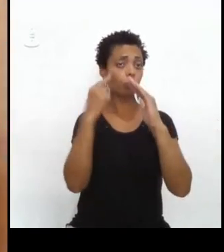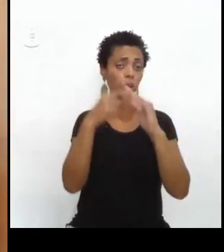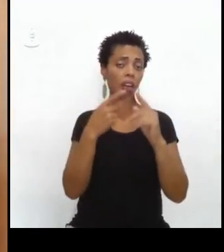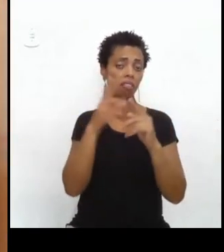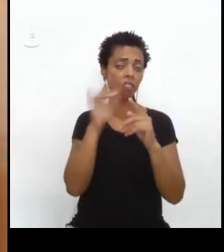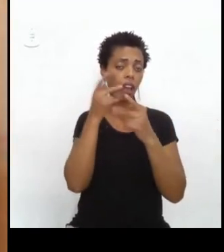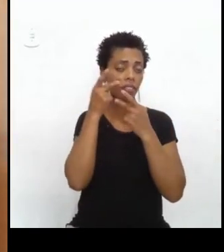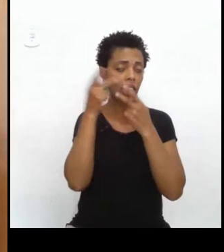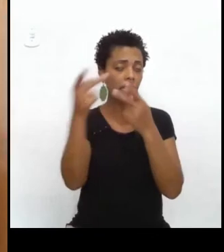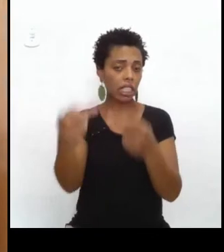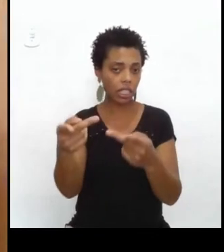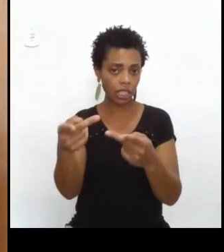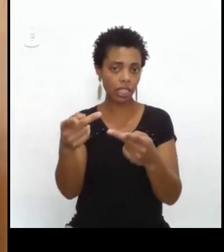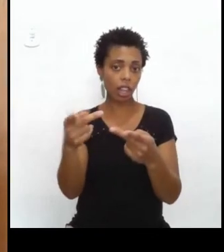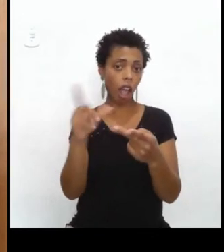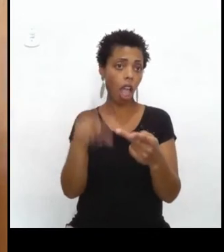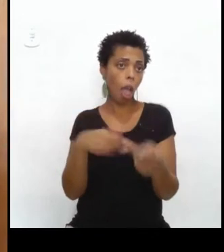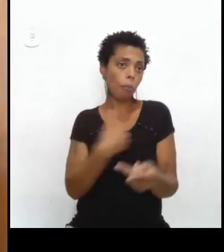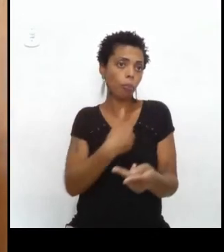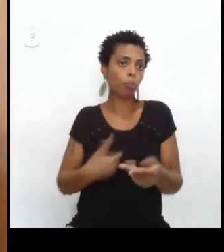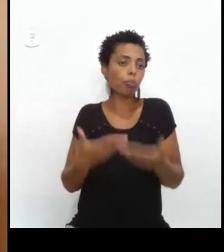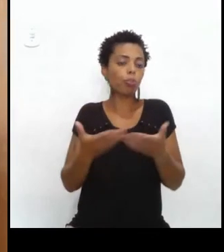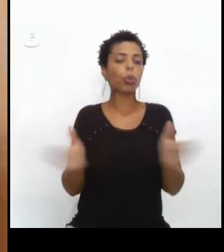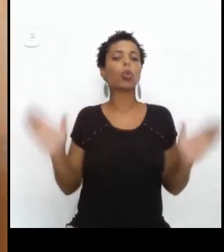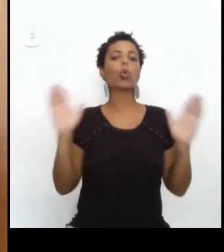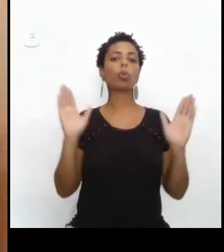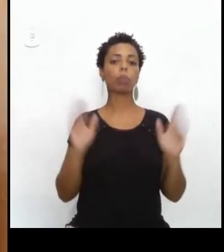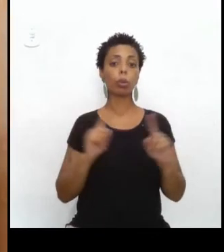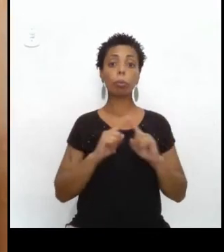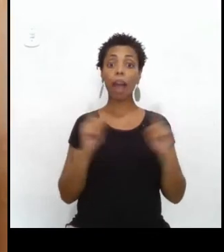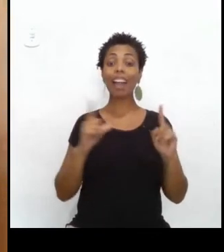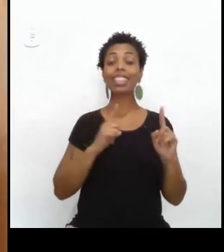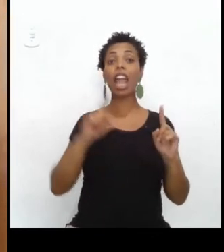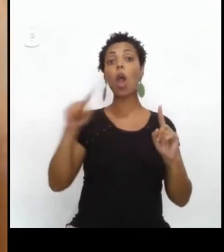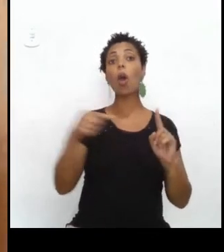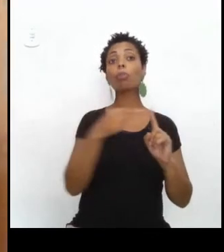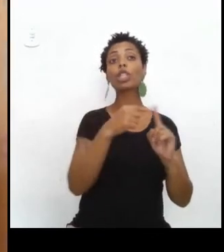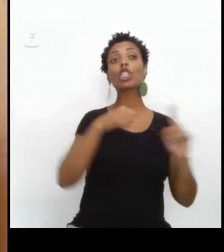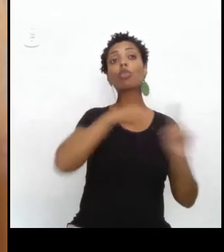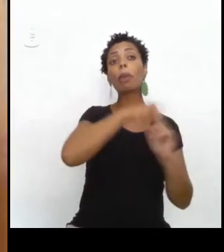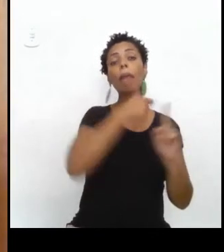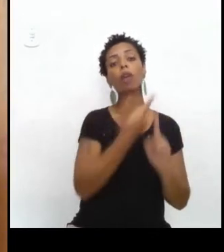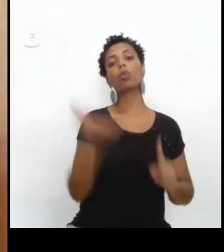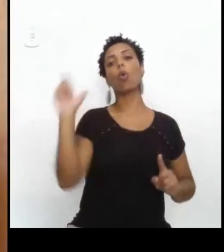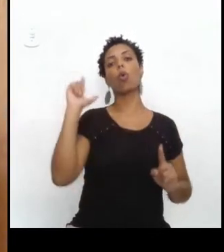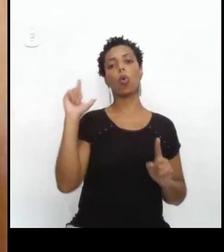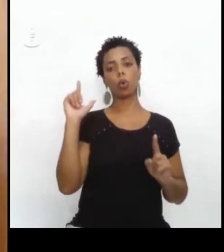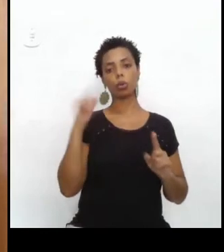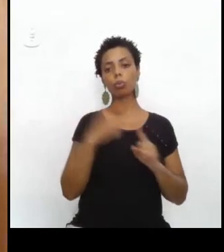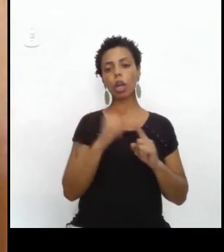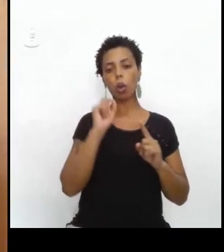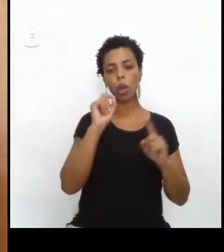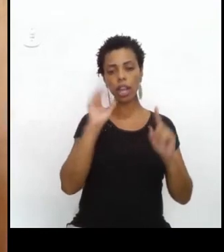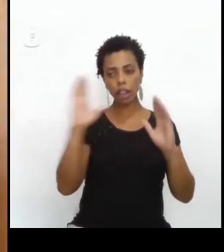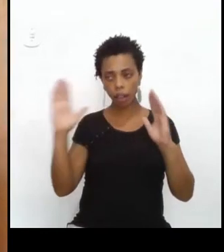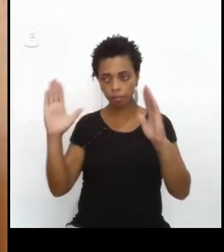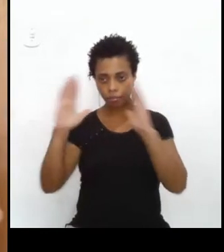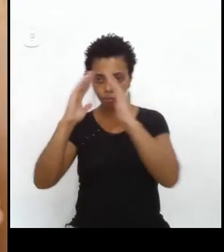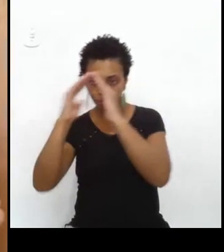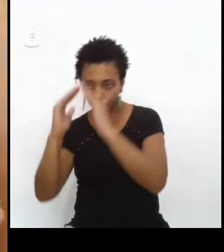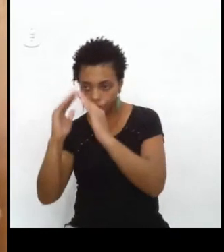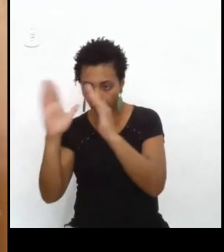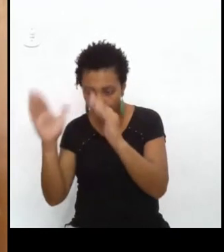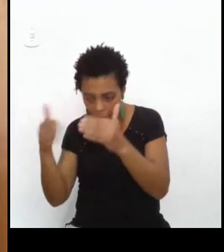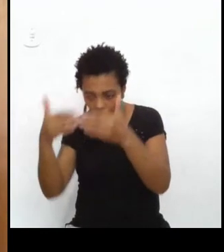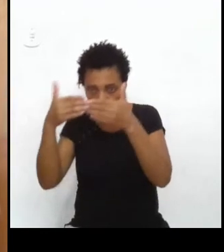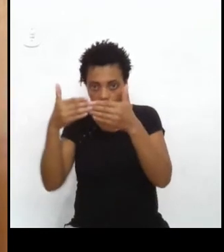impacto no parecer a ser que nunca esquecerá da Motorola modelo independentemente da loteria